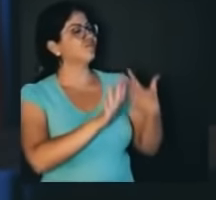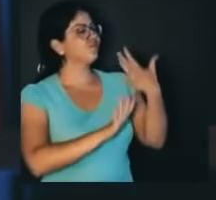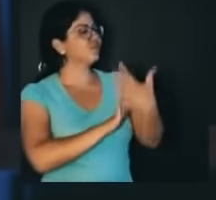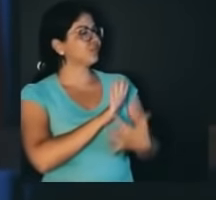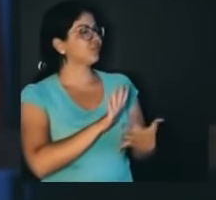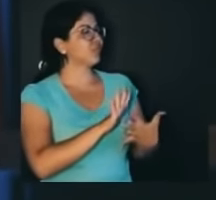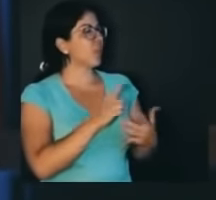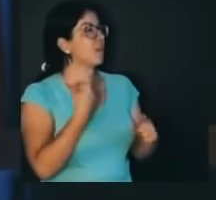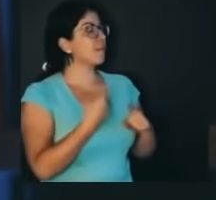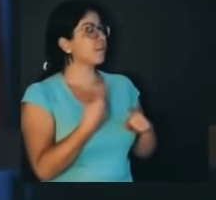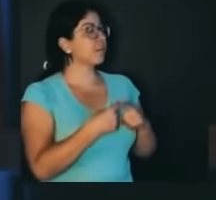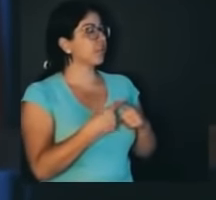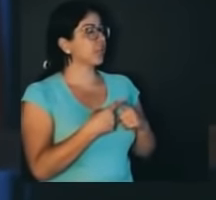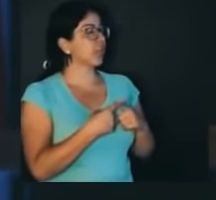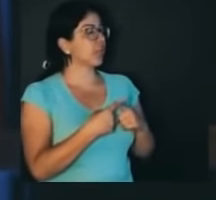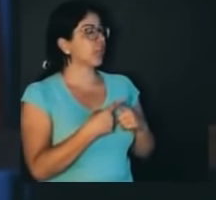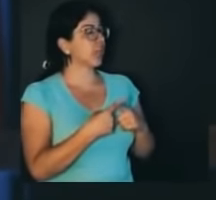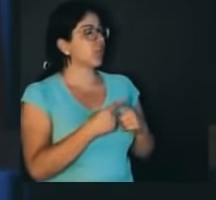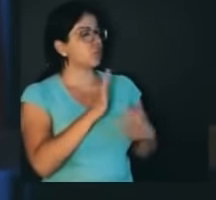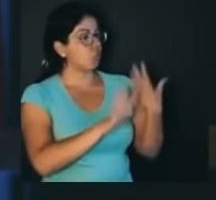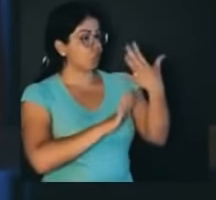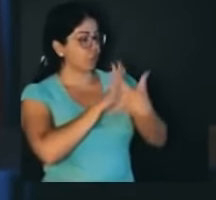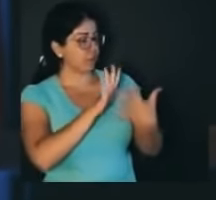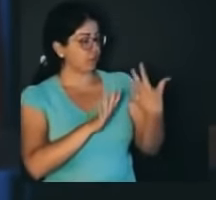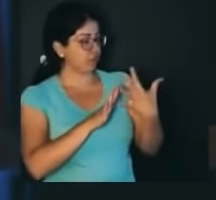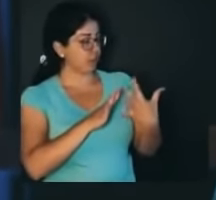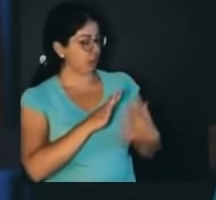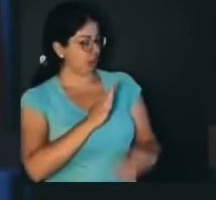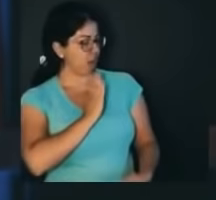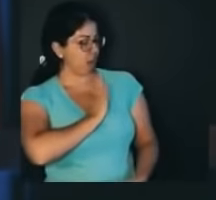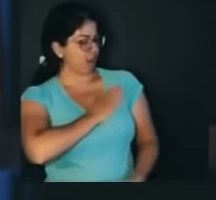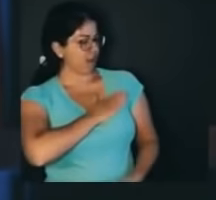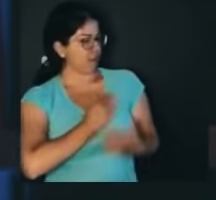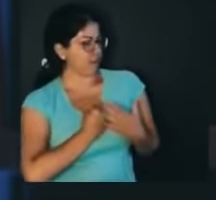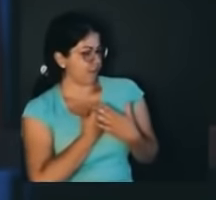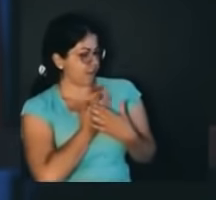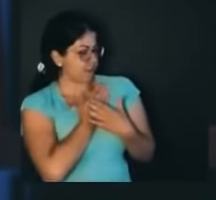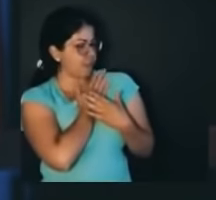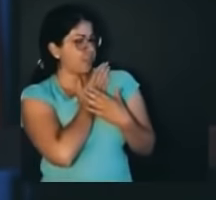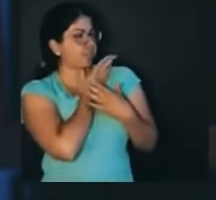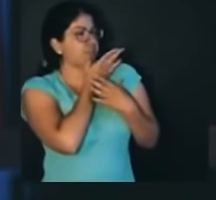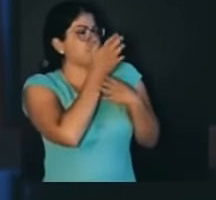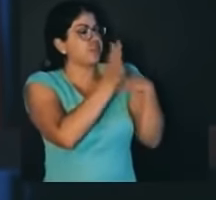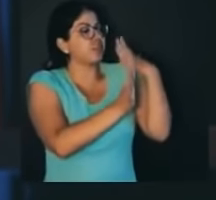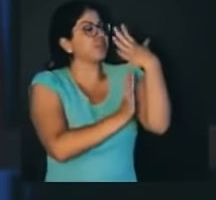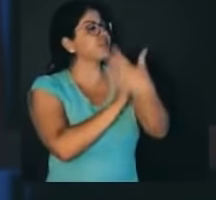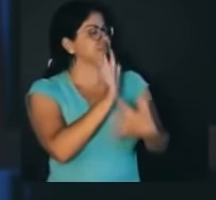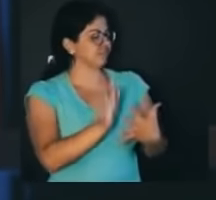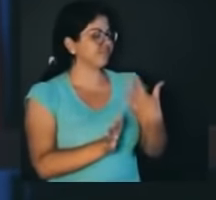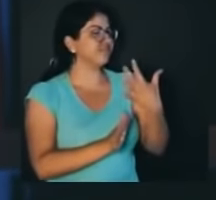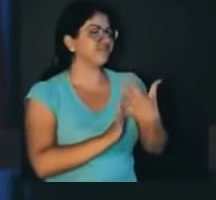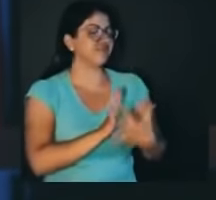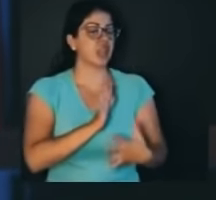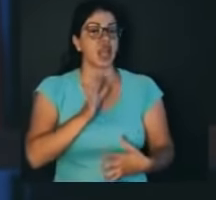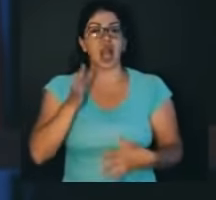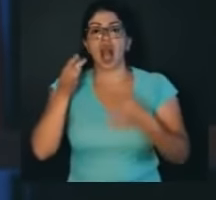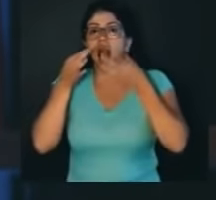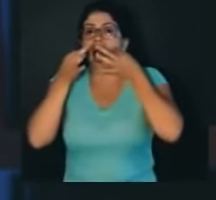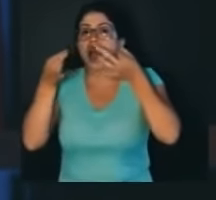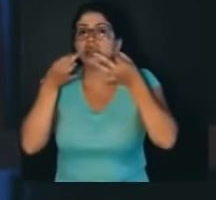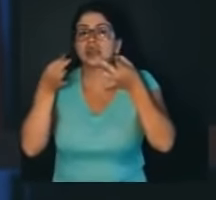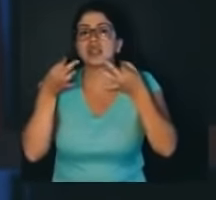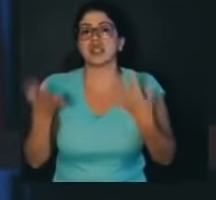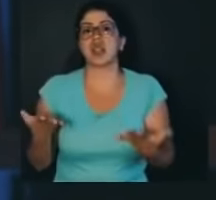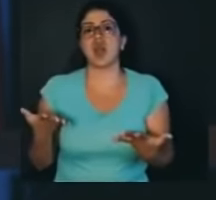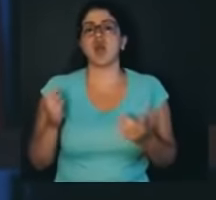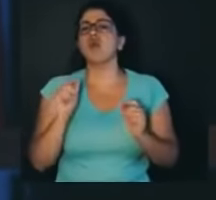noite, é preciso que você preste muita atenção. O que Jesus nos ensina neste texto e no